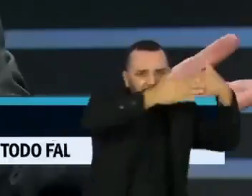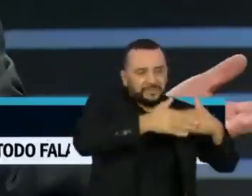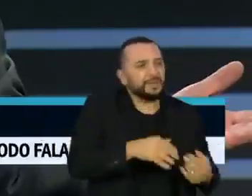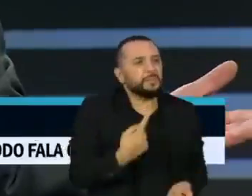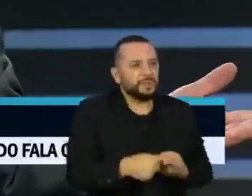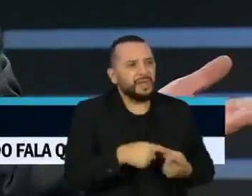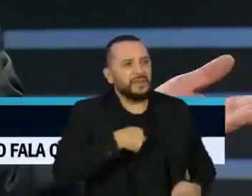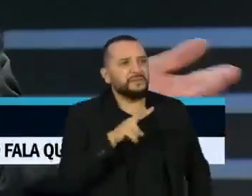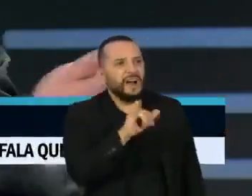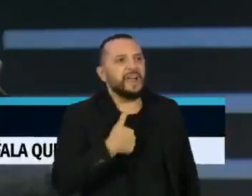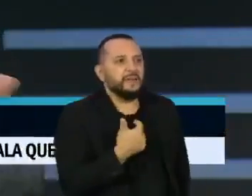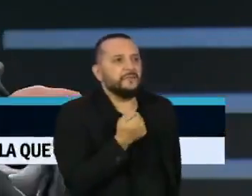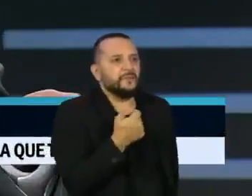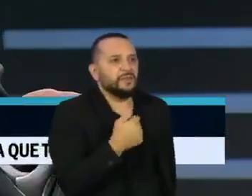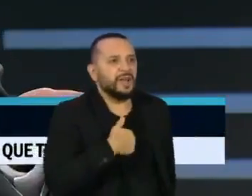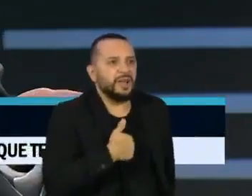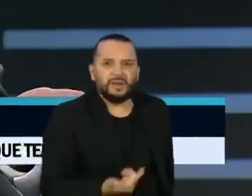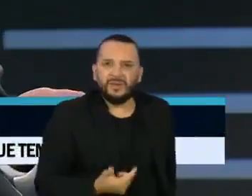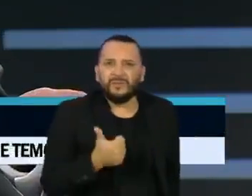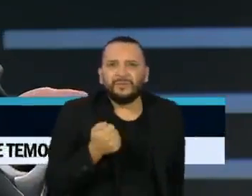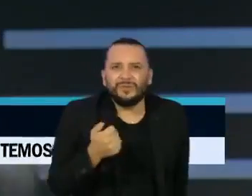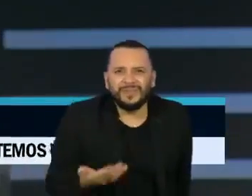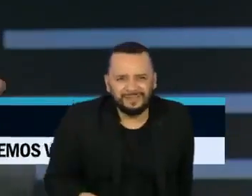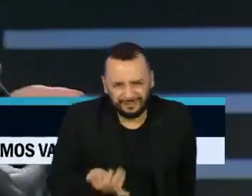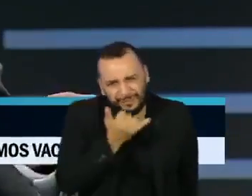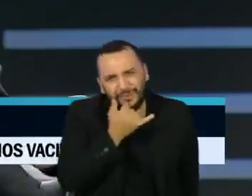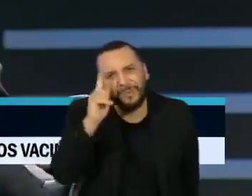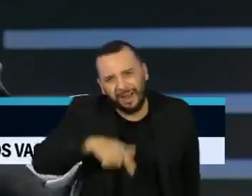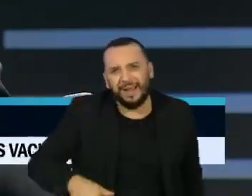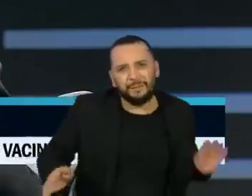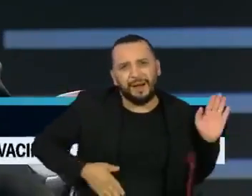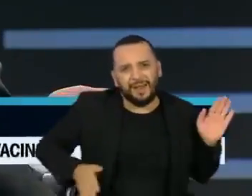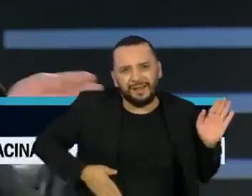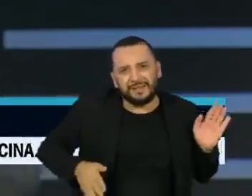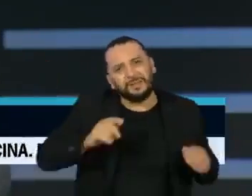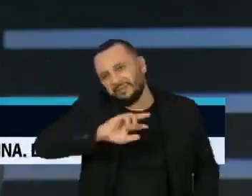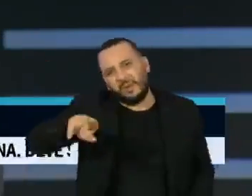tracinho. Nossa, isso aí é linguagem de marginal. Isso não é linguagem de presidente da República.